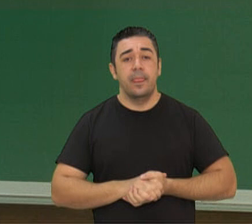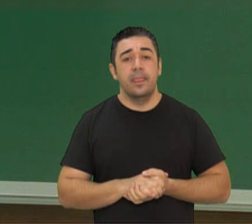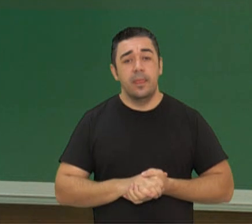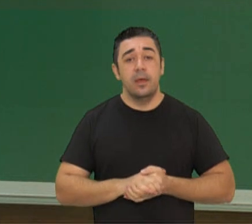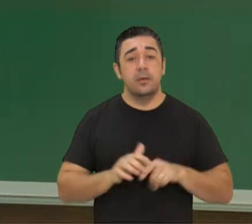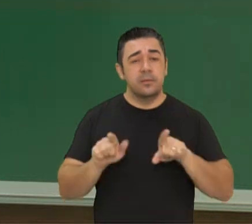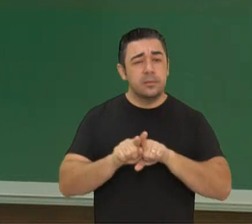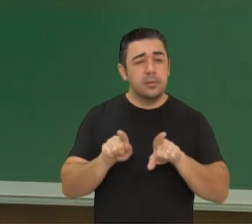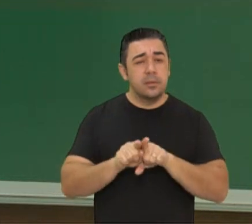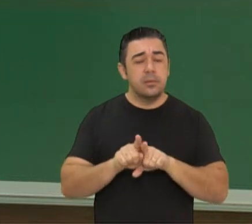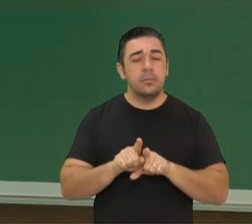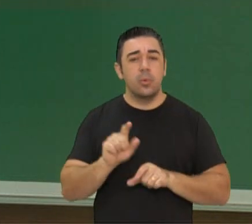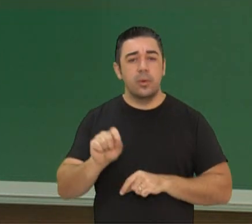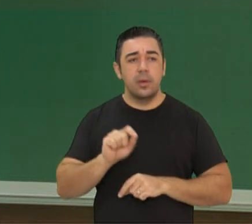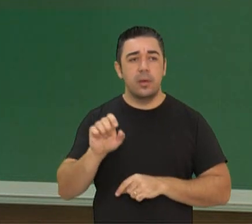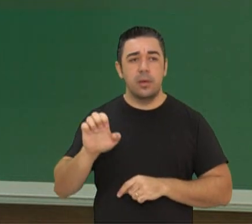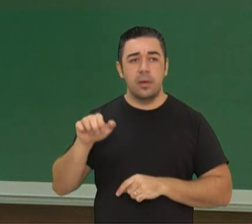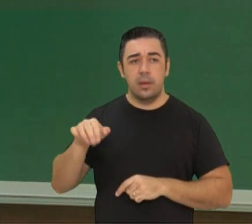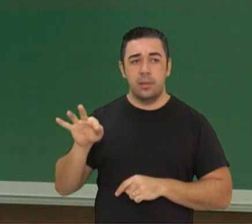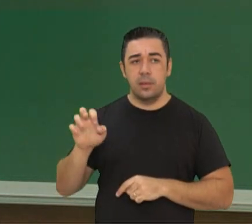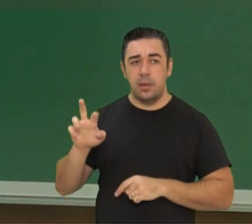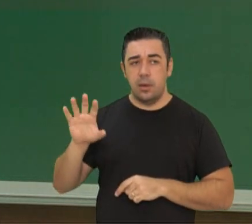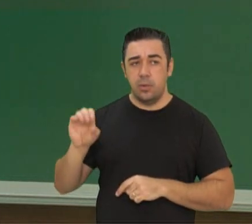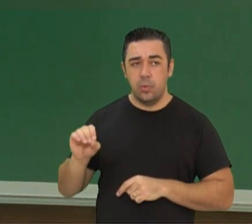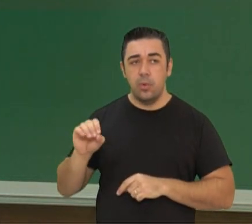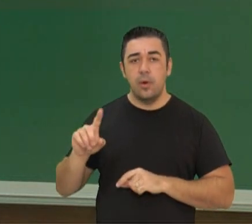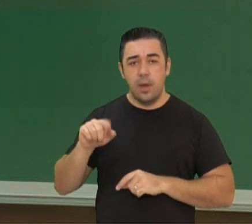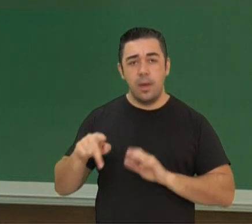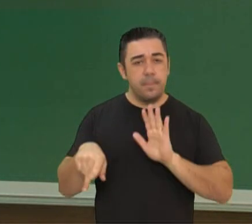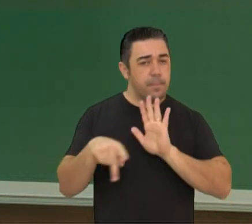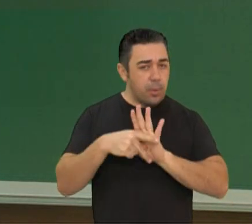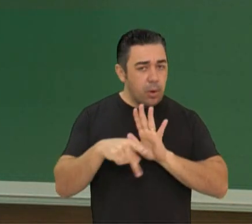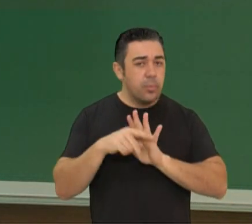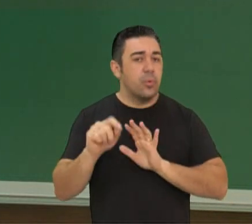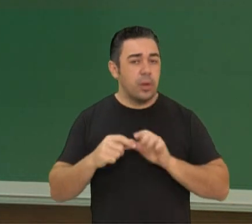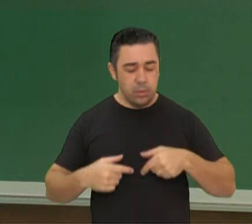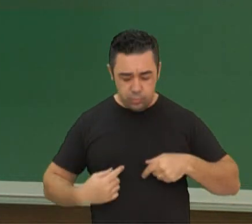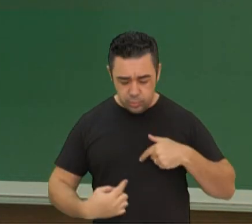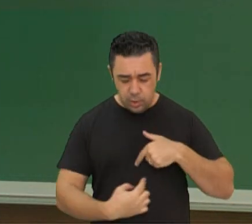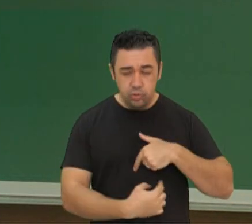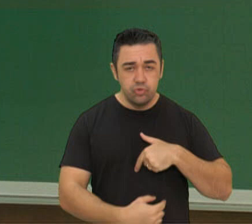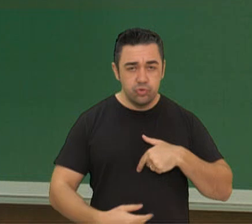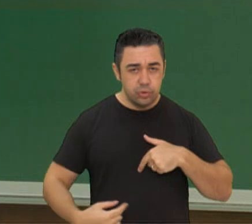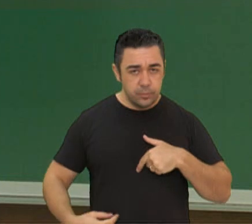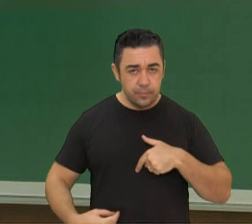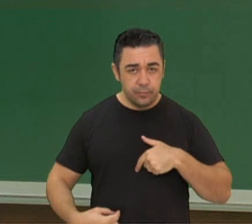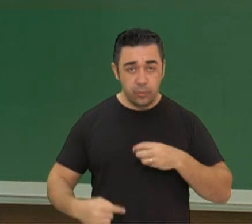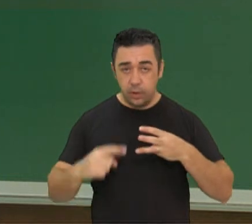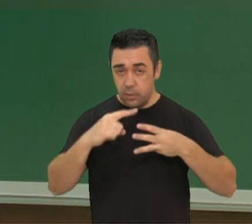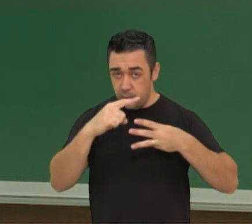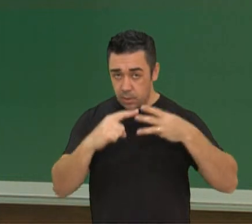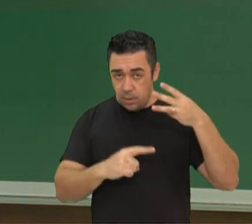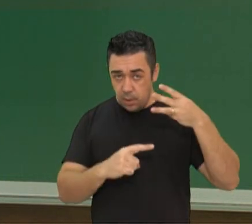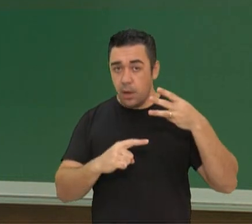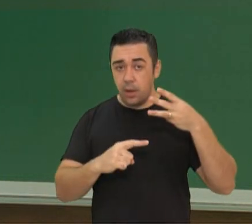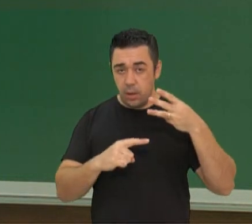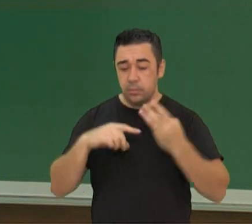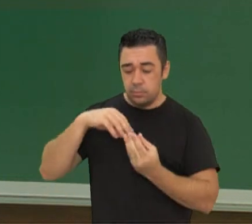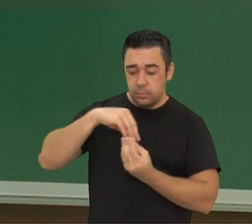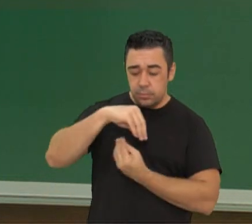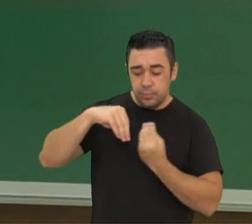ainda o suco entérico, que é produzido pelo próprio intestino. Todas essas secreções,